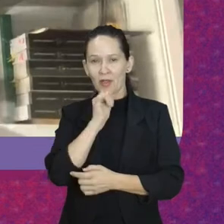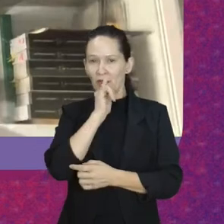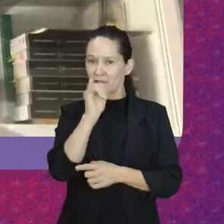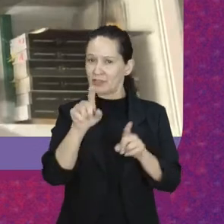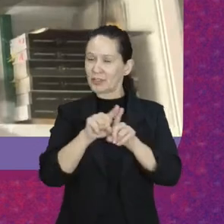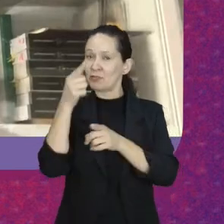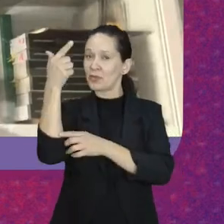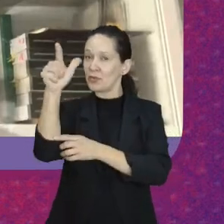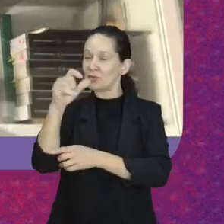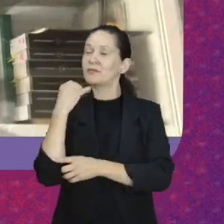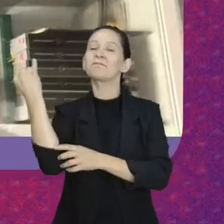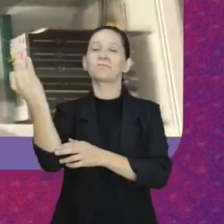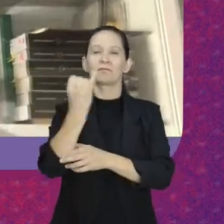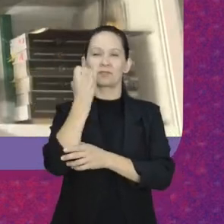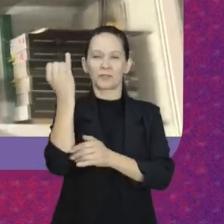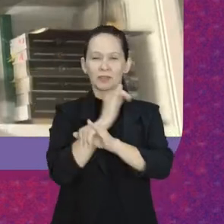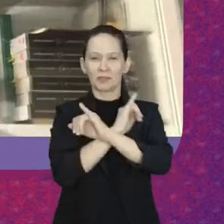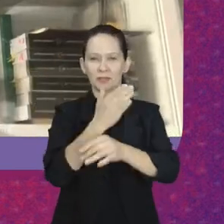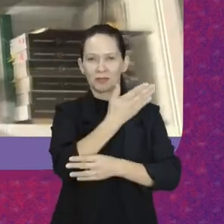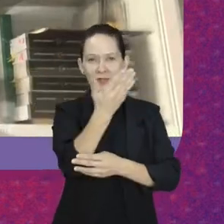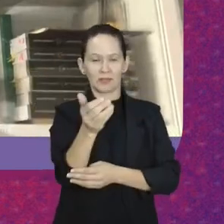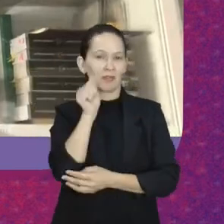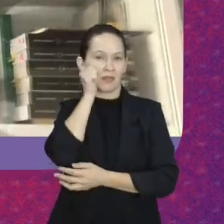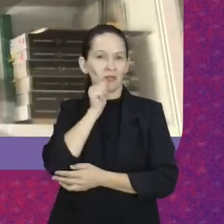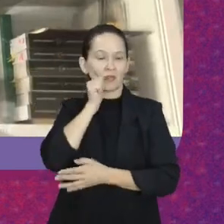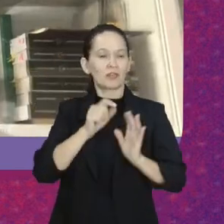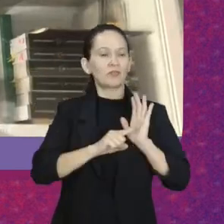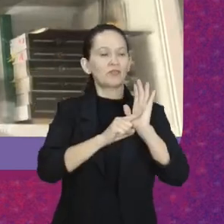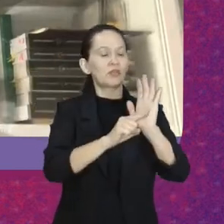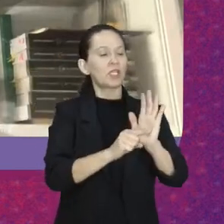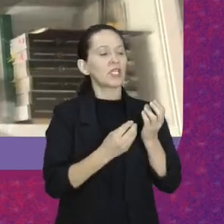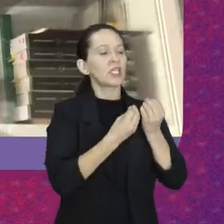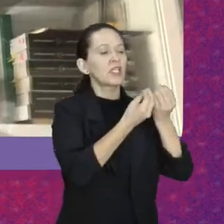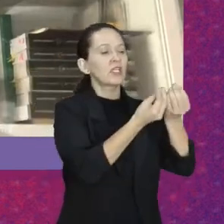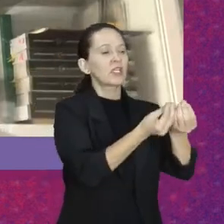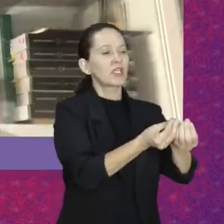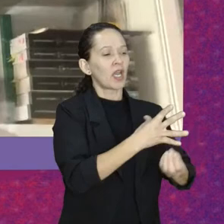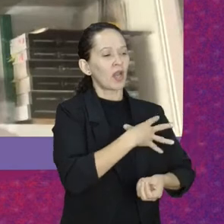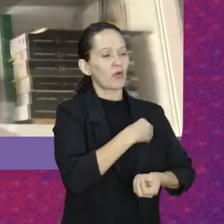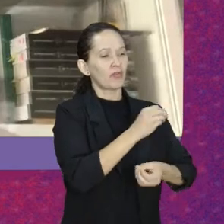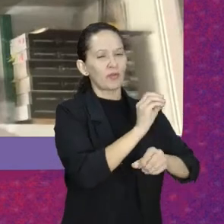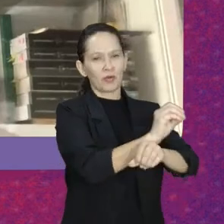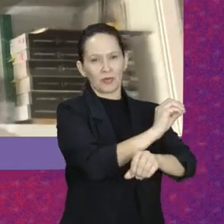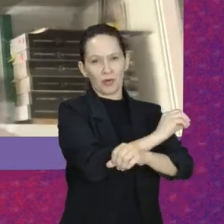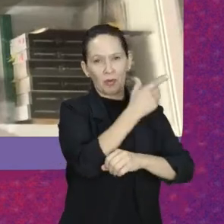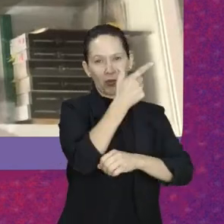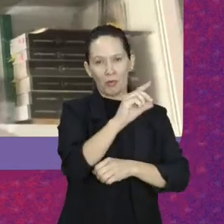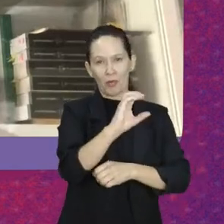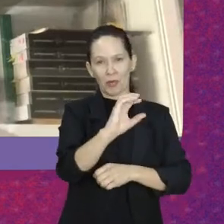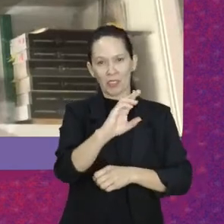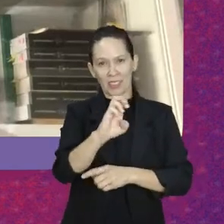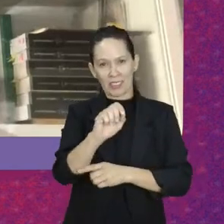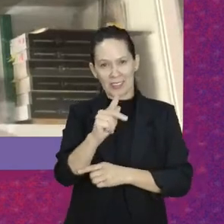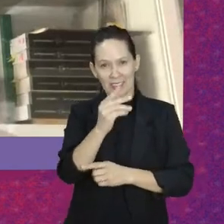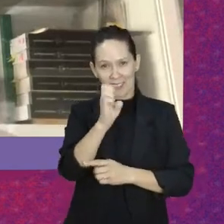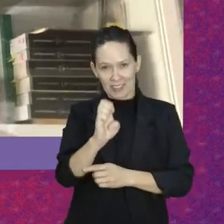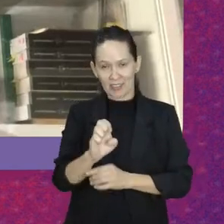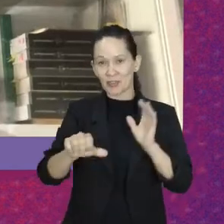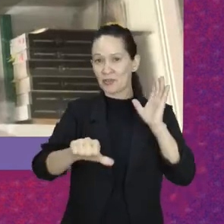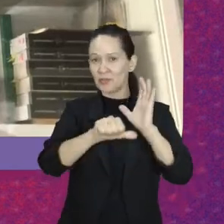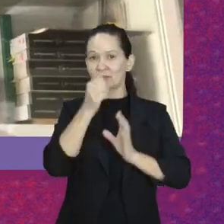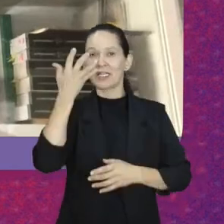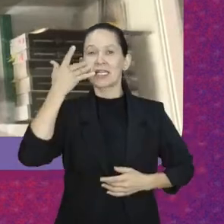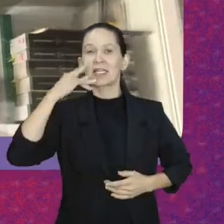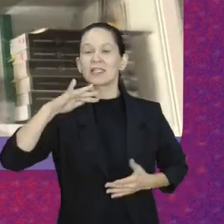um outro aspecto muito importante. Quando a mulher coloca seu filho na creche, ela primeiro que a